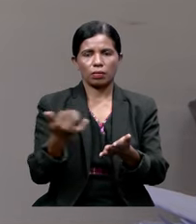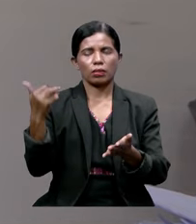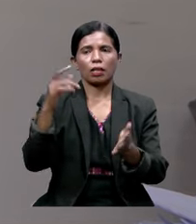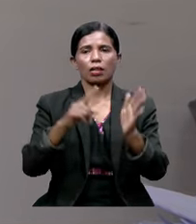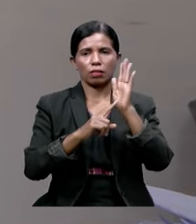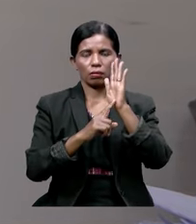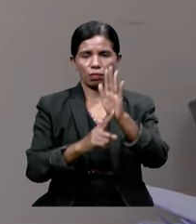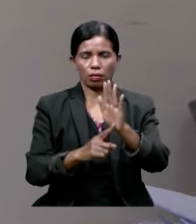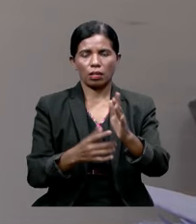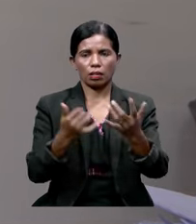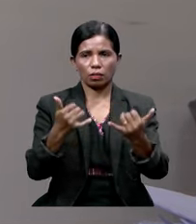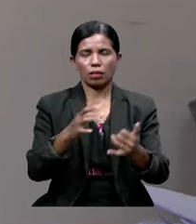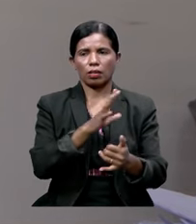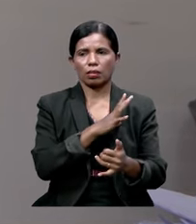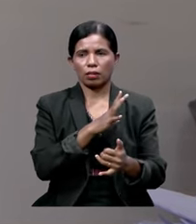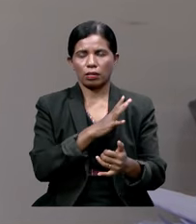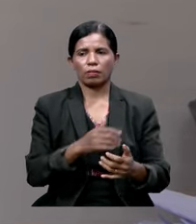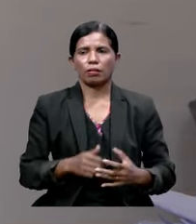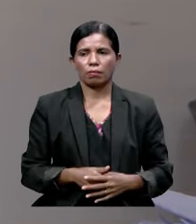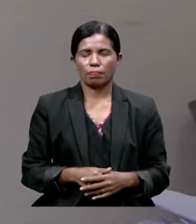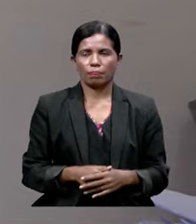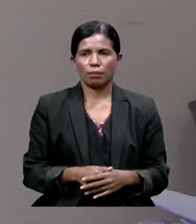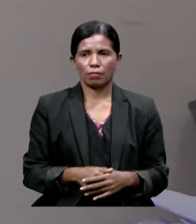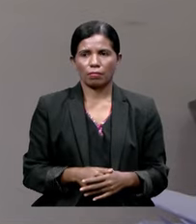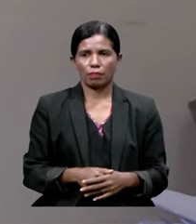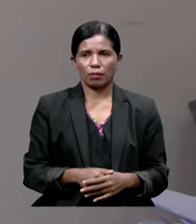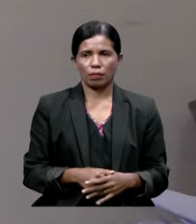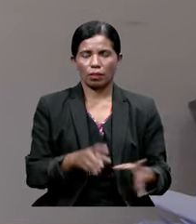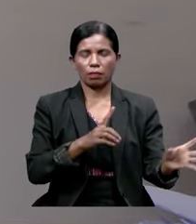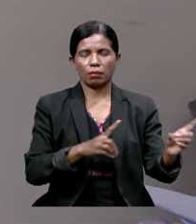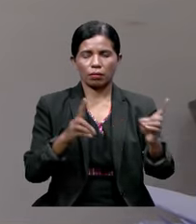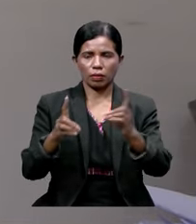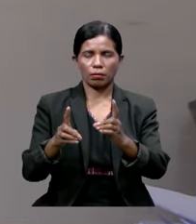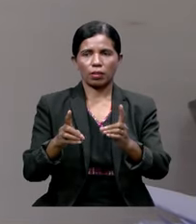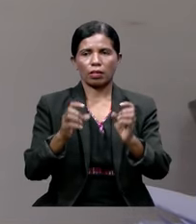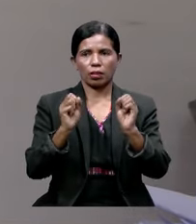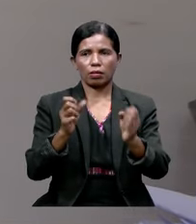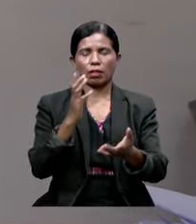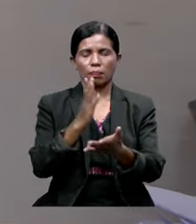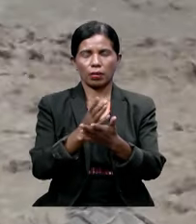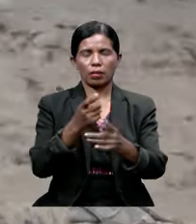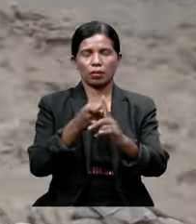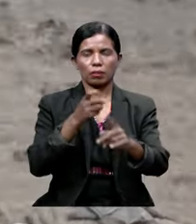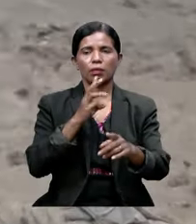agora, ainda faz a implementação para bela prevenir de linhas inundação.